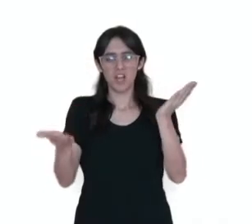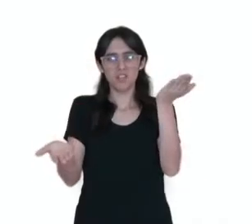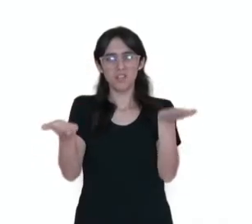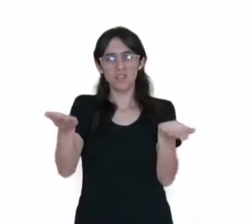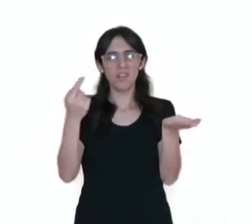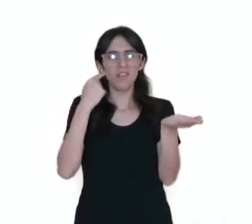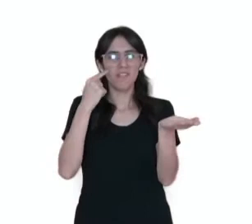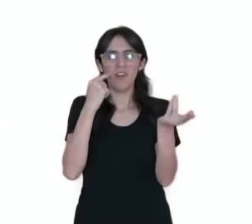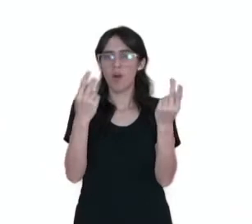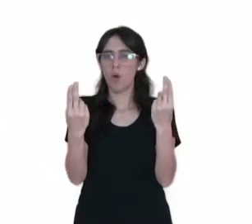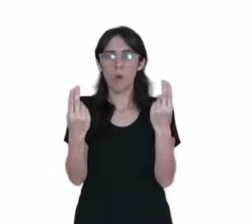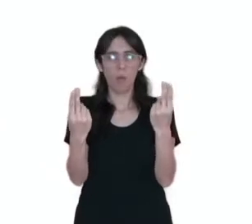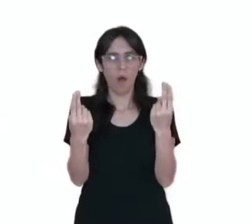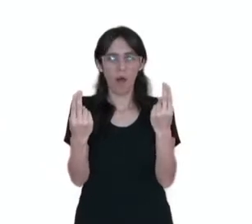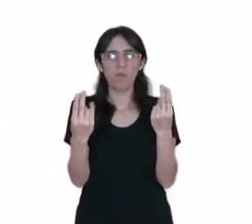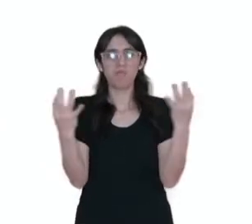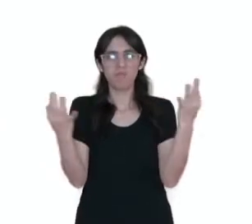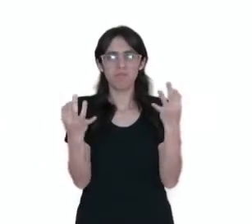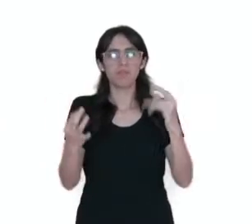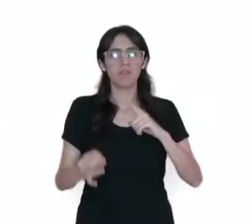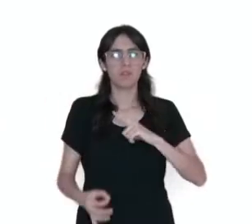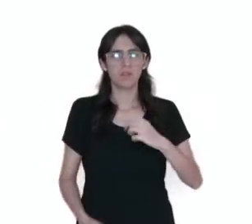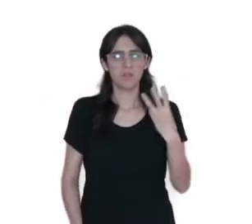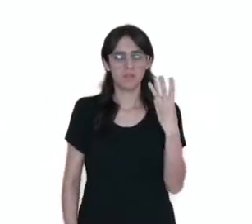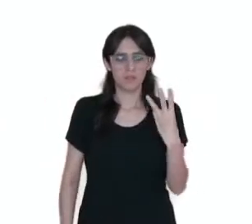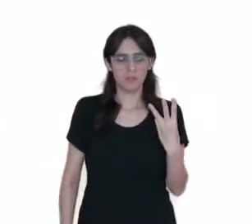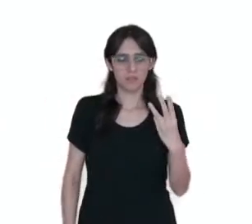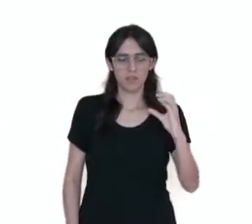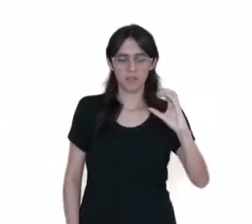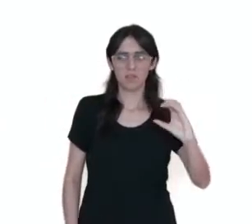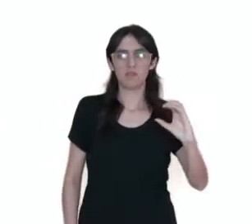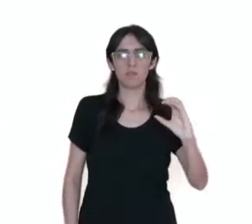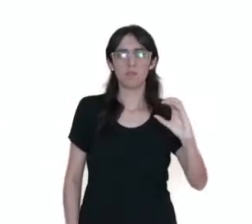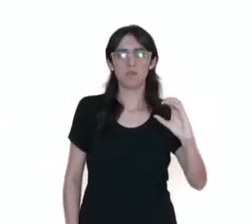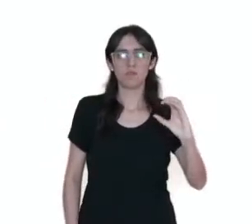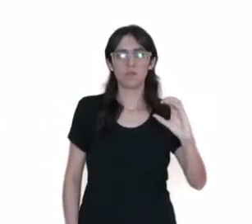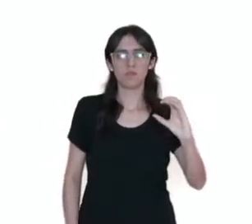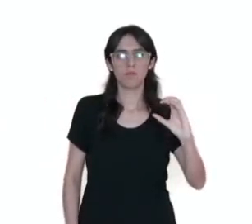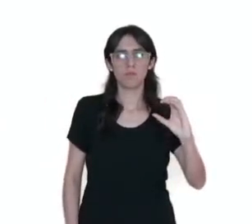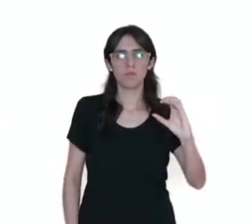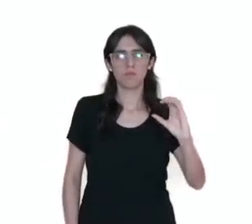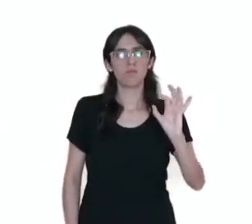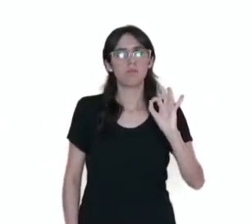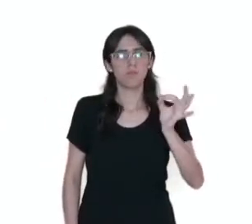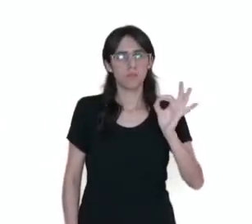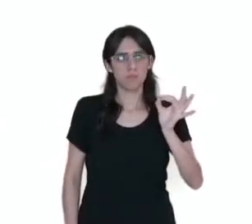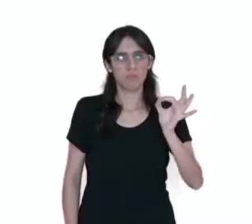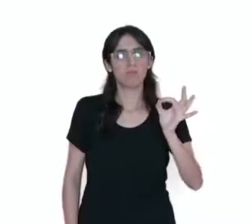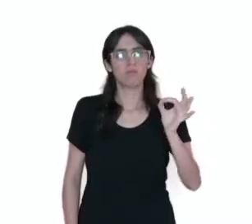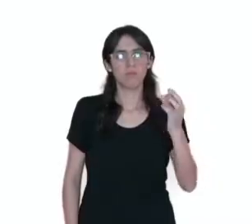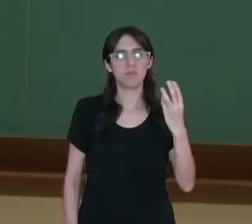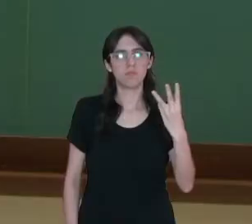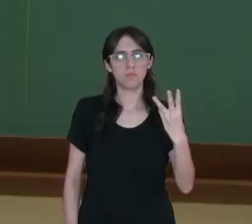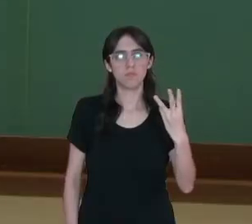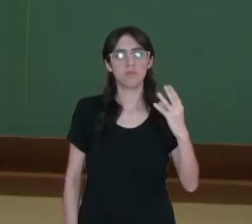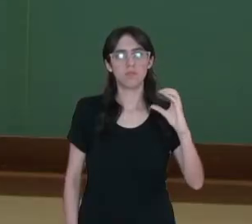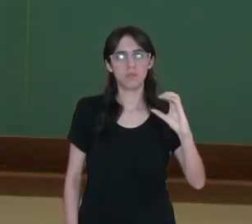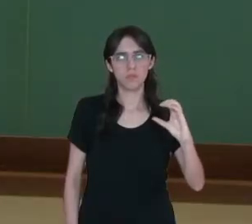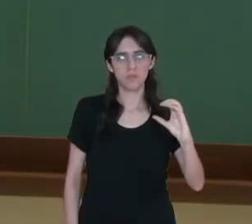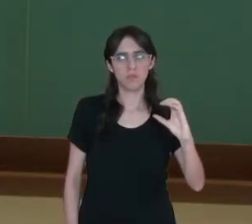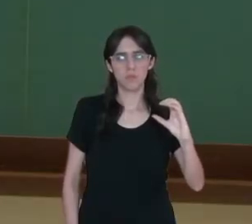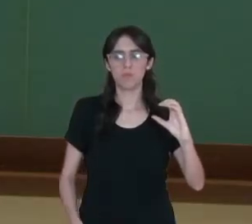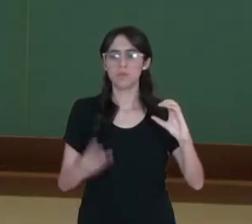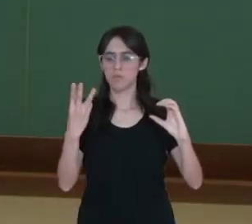só, ele está me mostrando que tem 3 carbonos aqui de um lado, 3 carbonos lá do outro lado. Então 3 aqui no